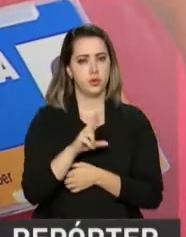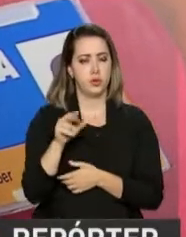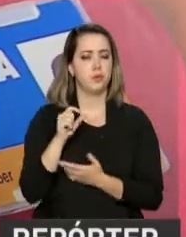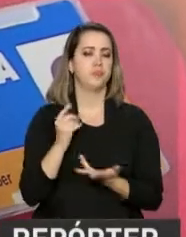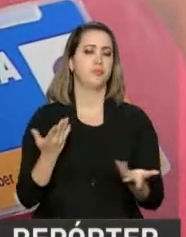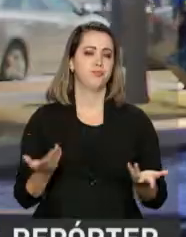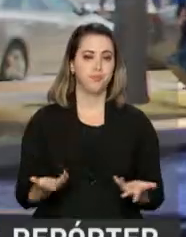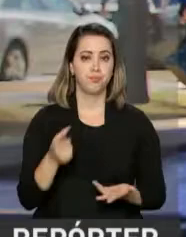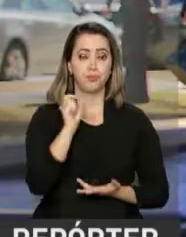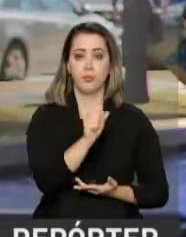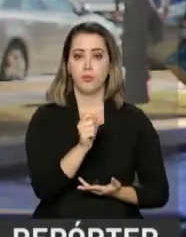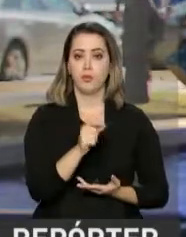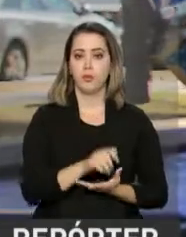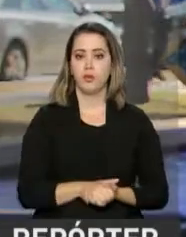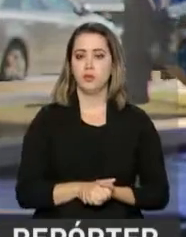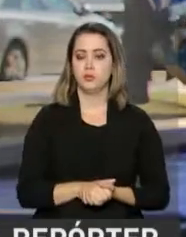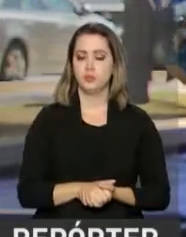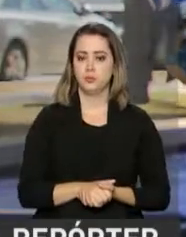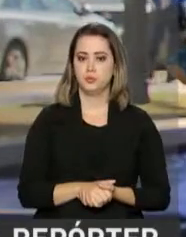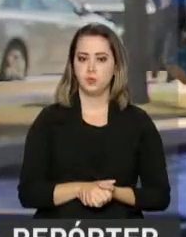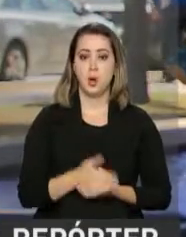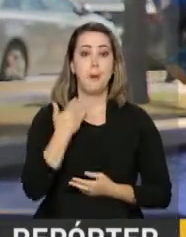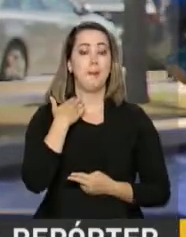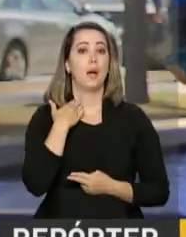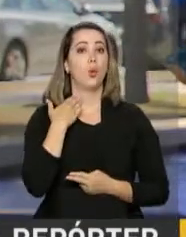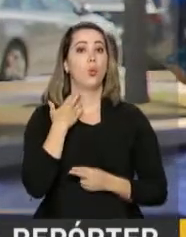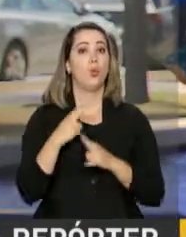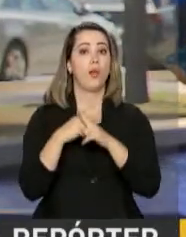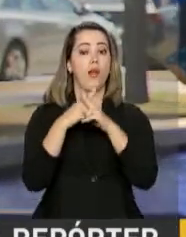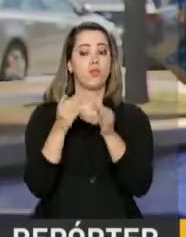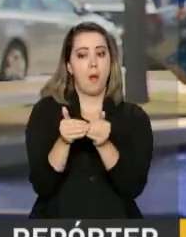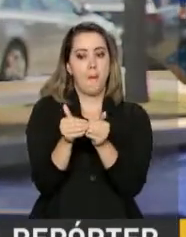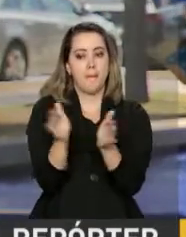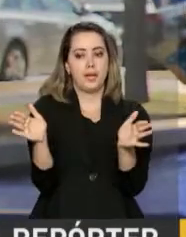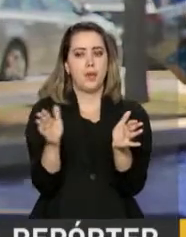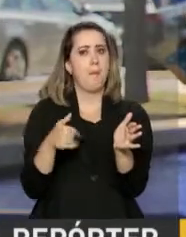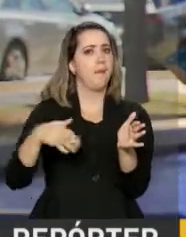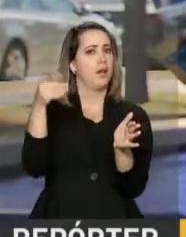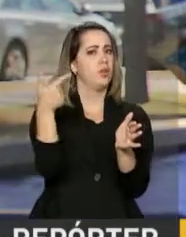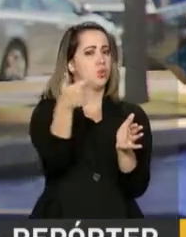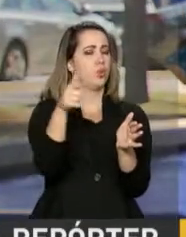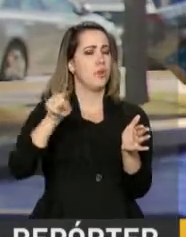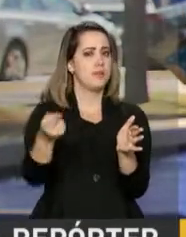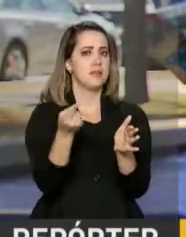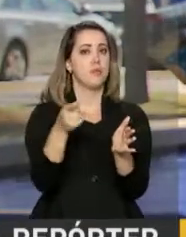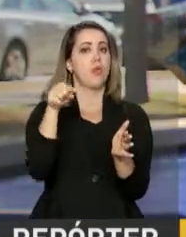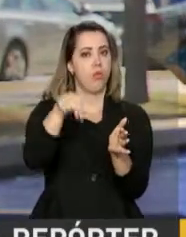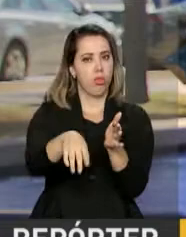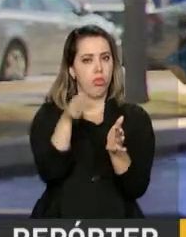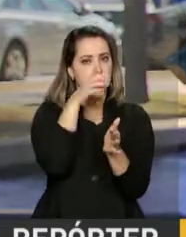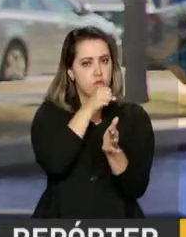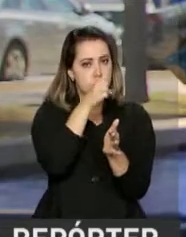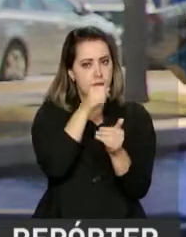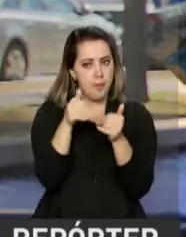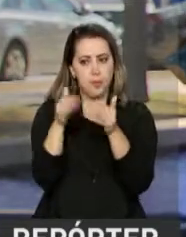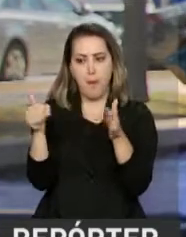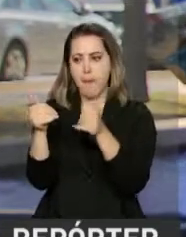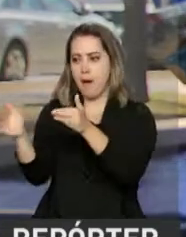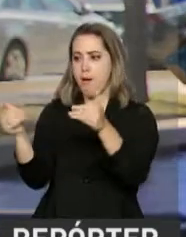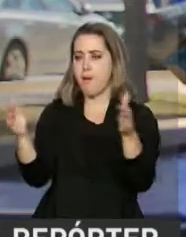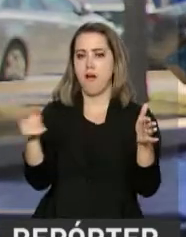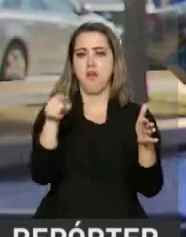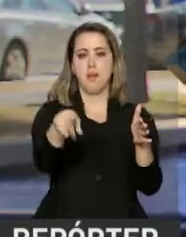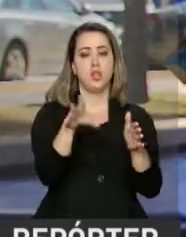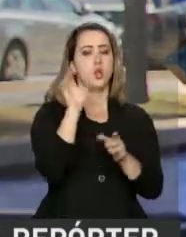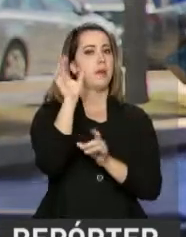de reais cerca de duas mil agências da caixa econômica federal em todo o brasil vão abrir neste sábado para atendimento